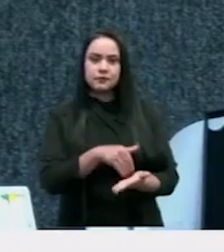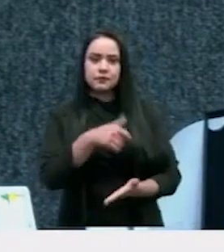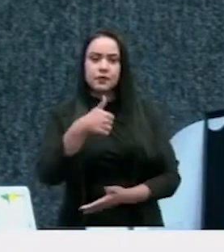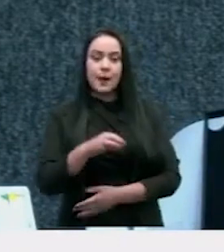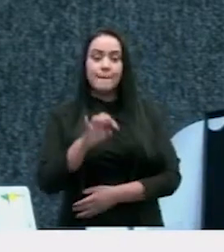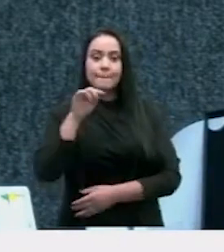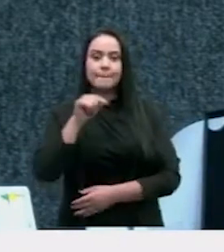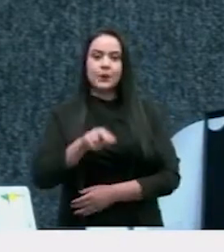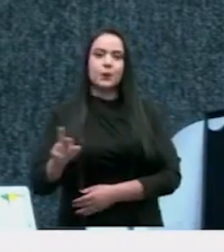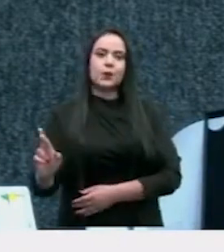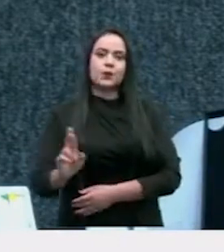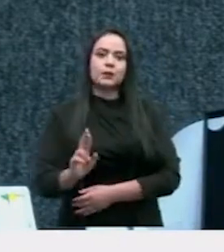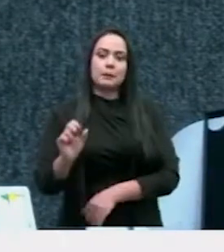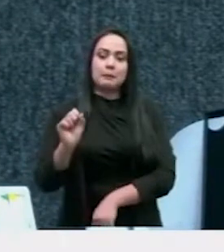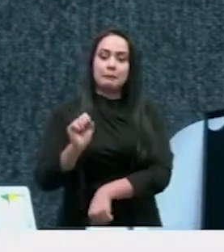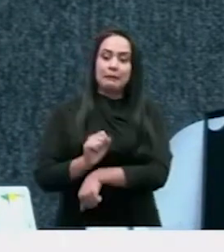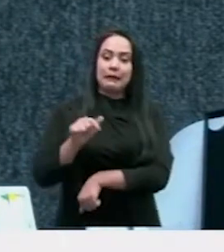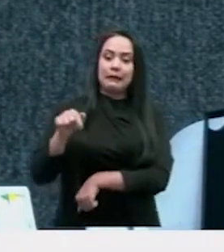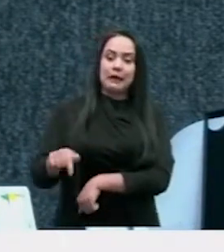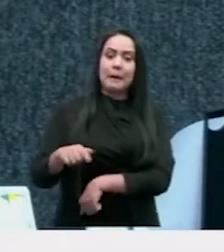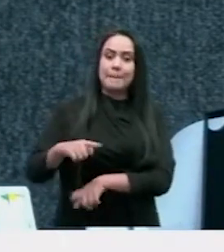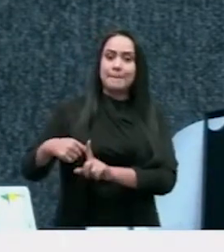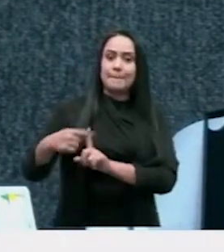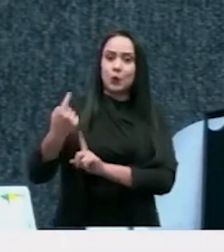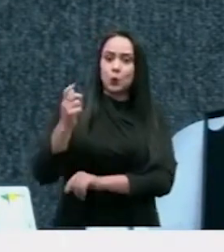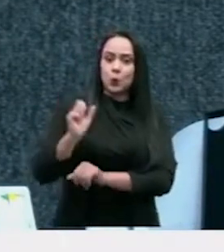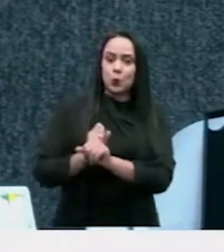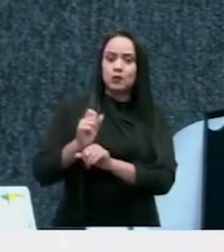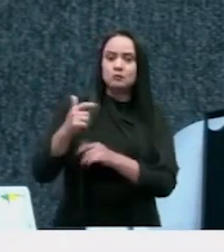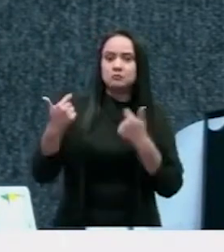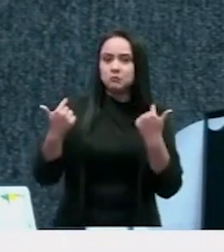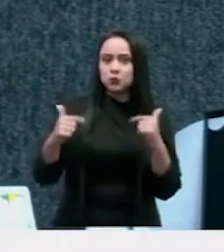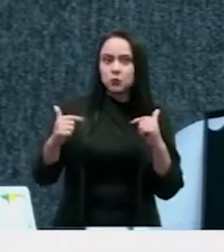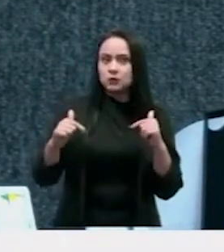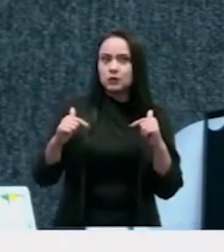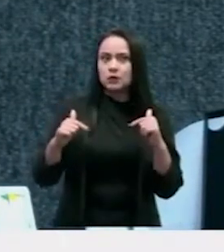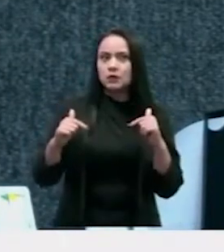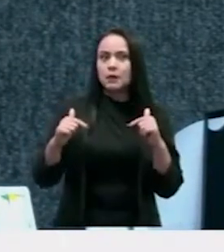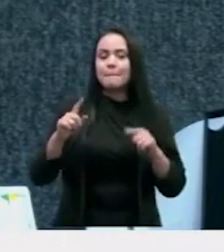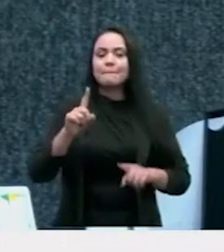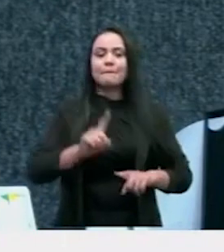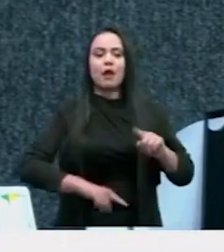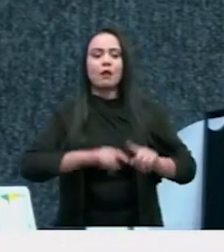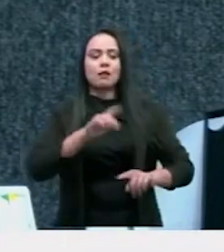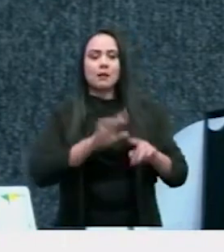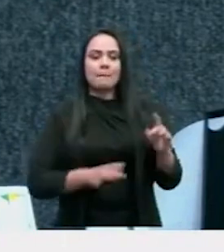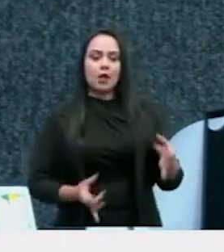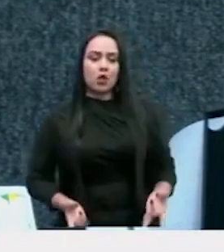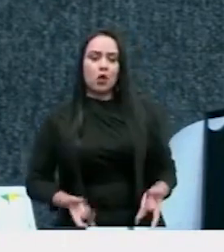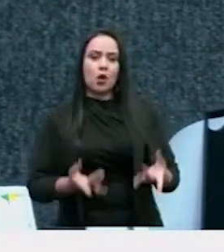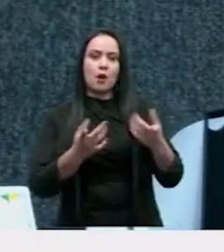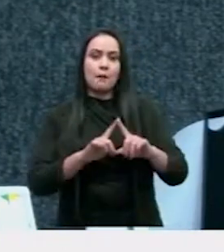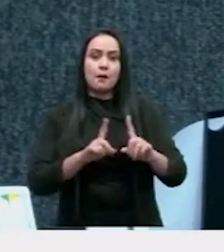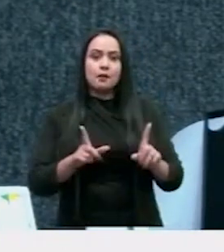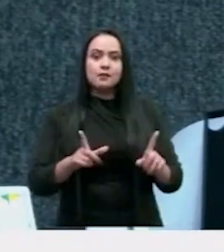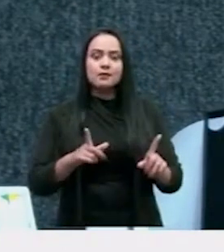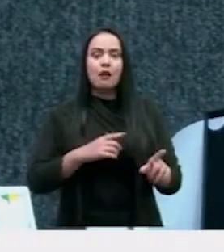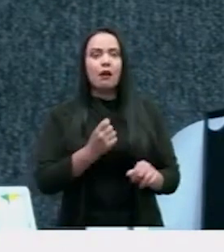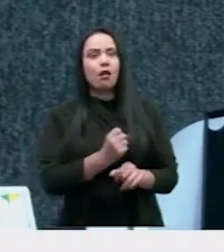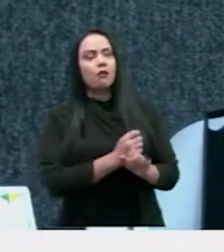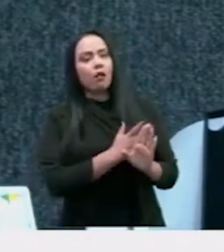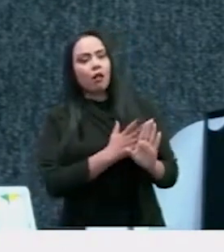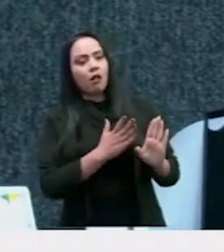1.000 que estejam paradas a mais de um ano sem indicação de bens à penhora e que passam anos